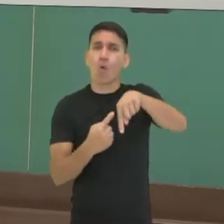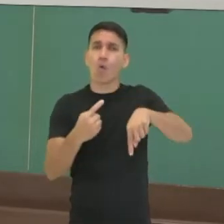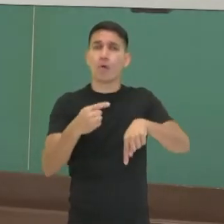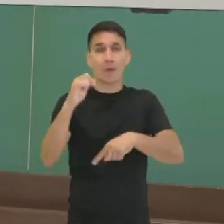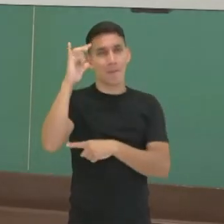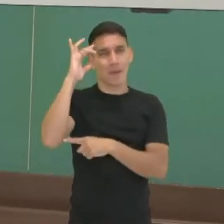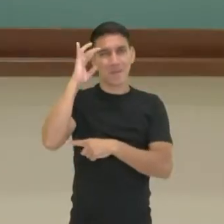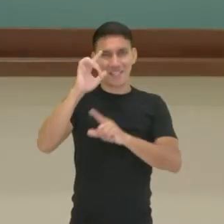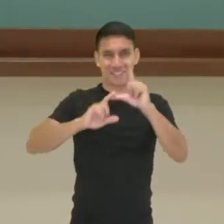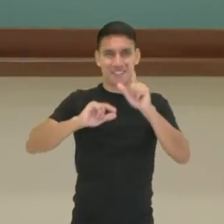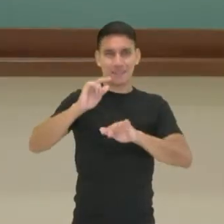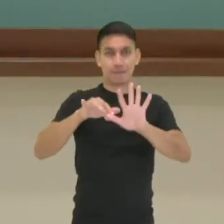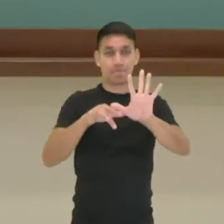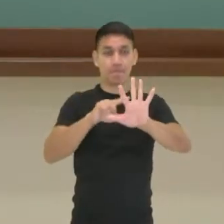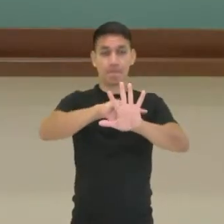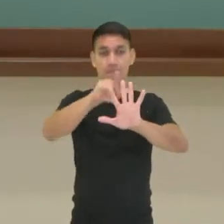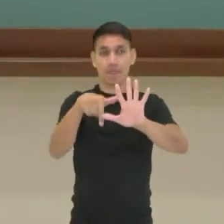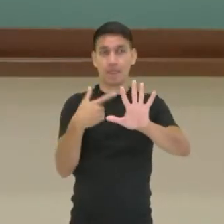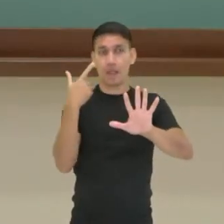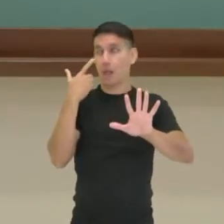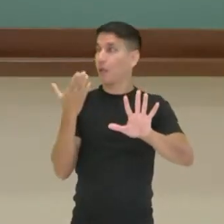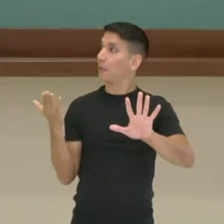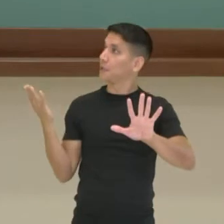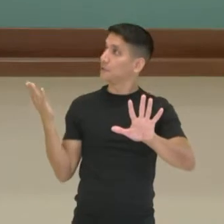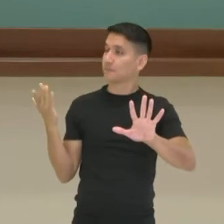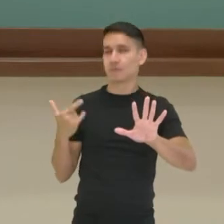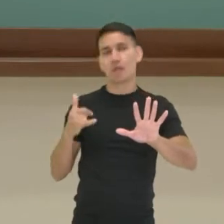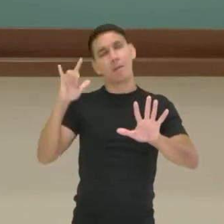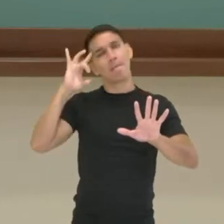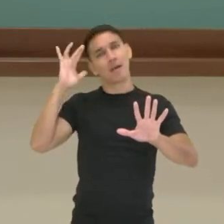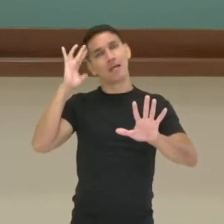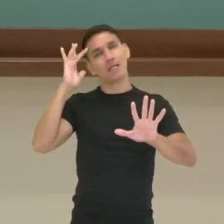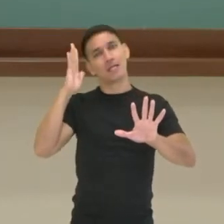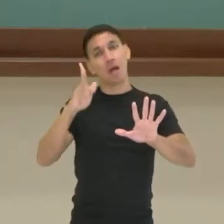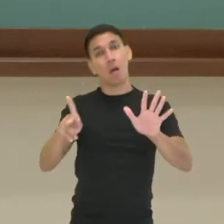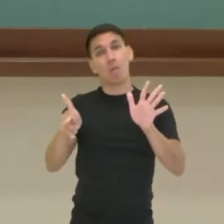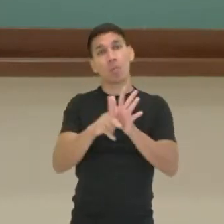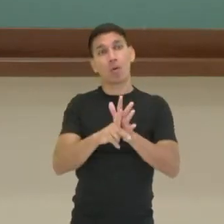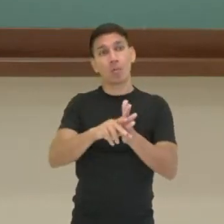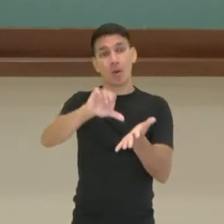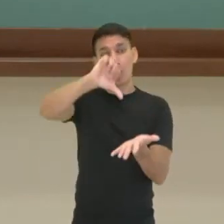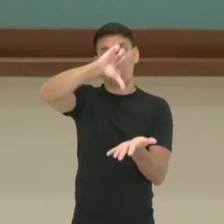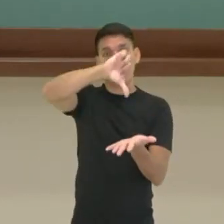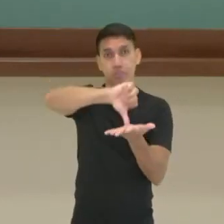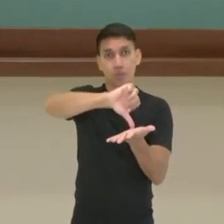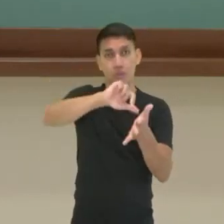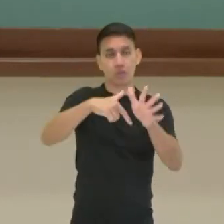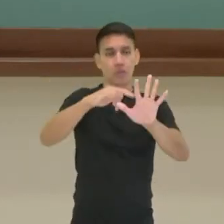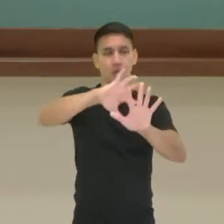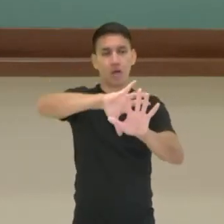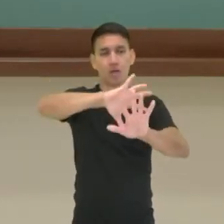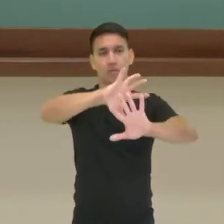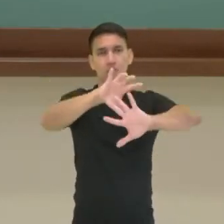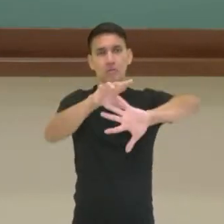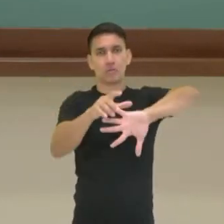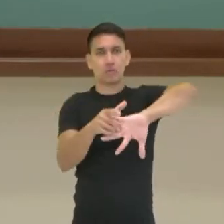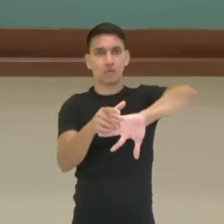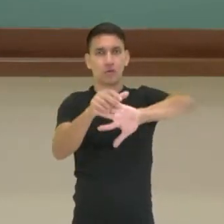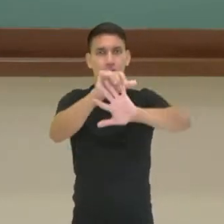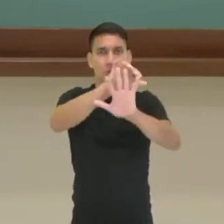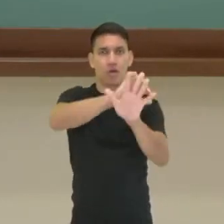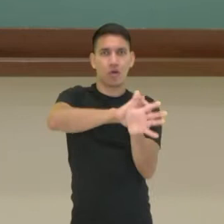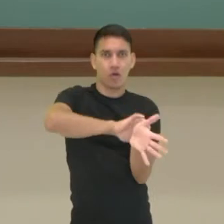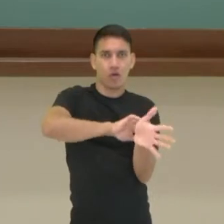minha estrela, o que vai acontecer com ela? Eu tenho que imaginar o centro e ela vai rodar sobre o seu